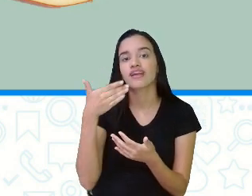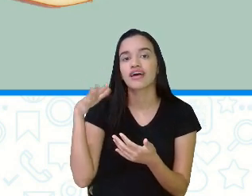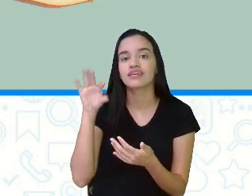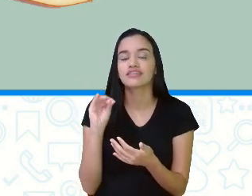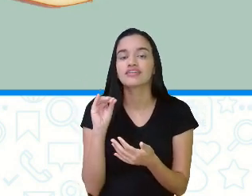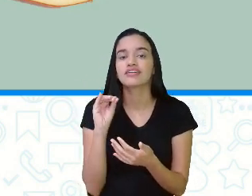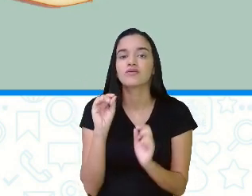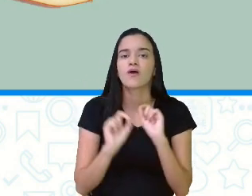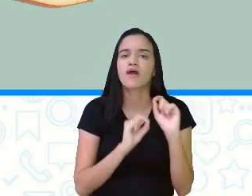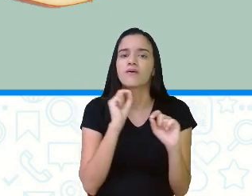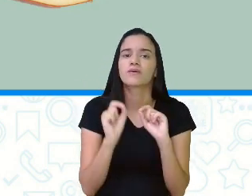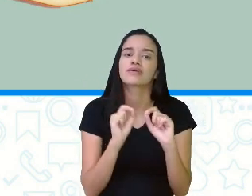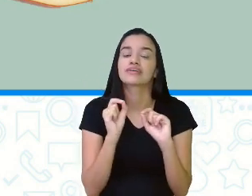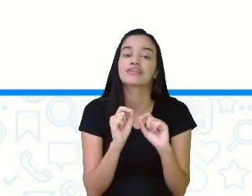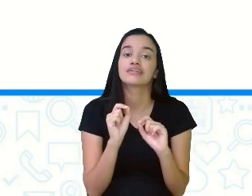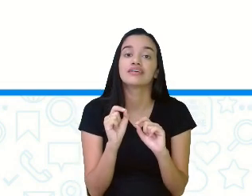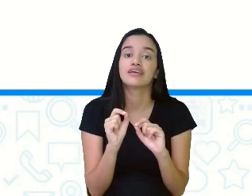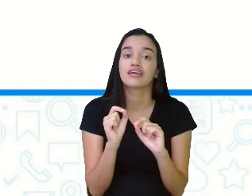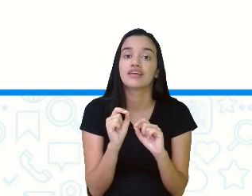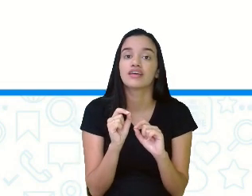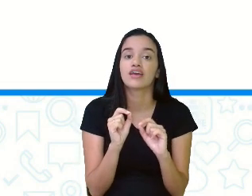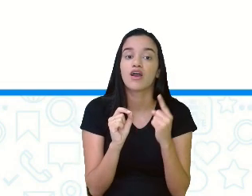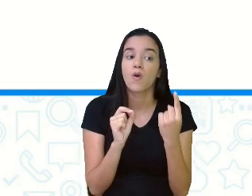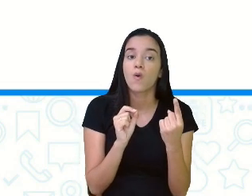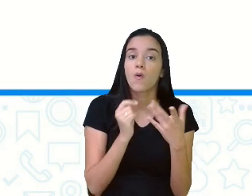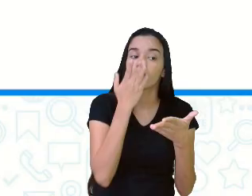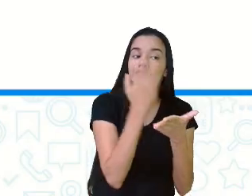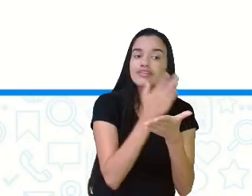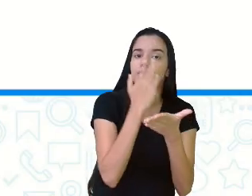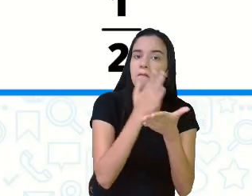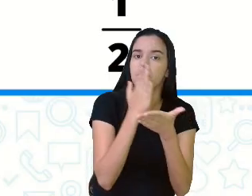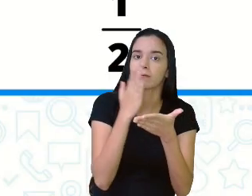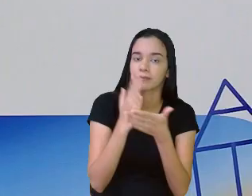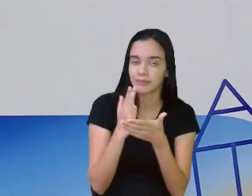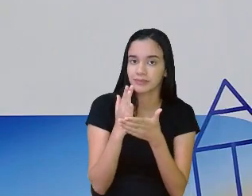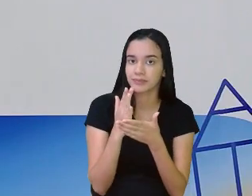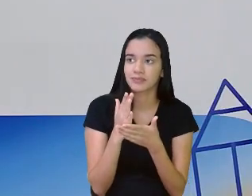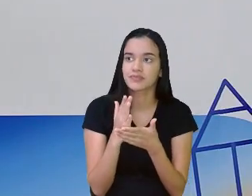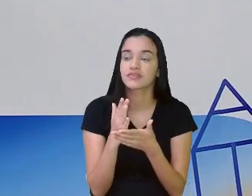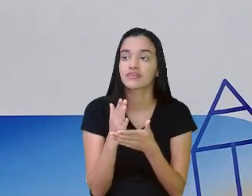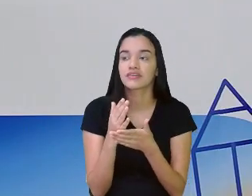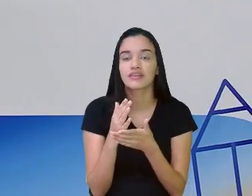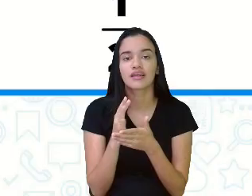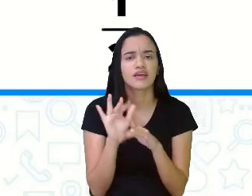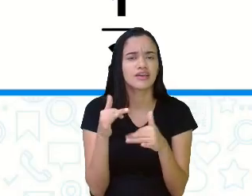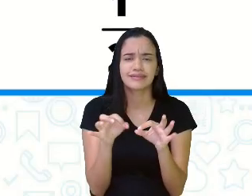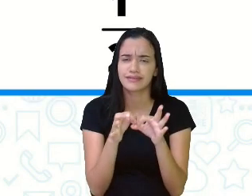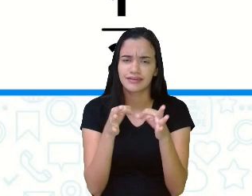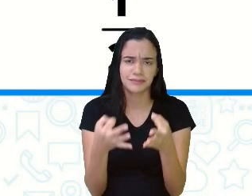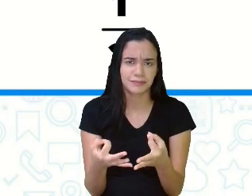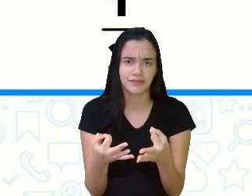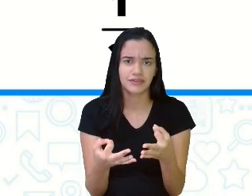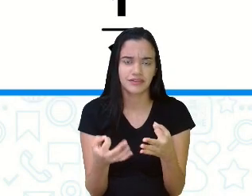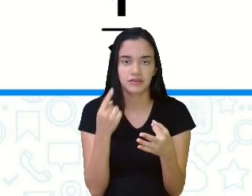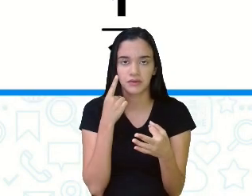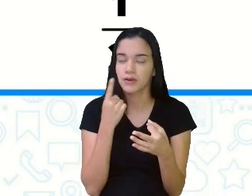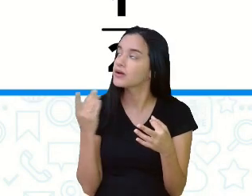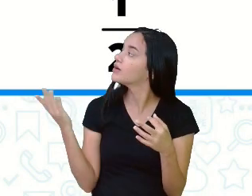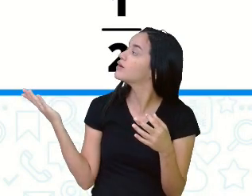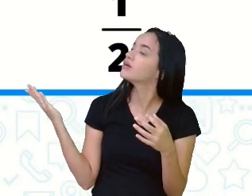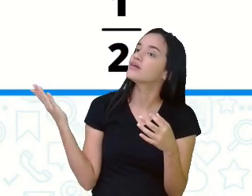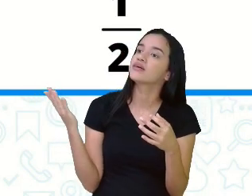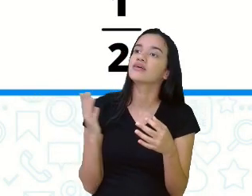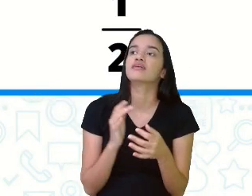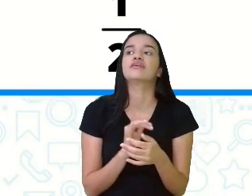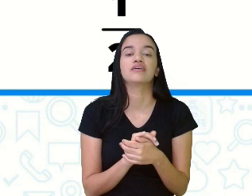o inteiro que foi dividido em partes. Simples, simples, simples. É a parte